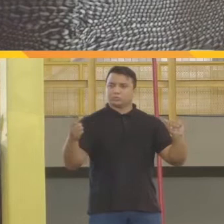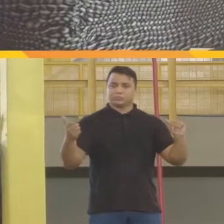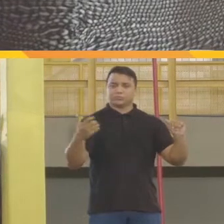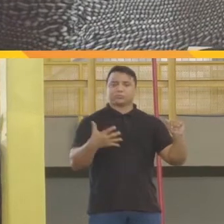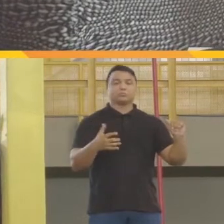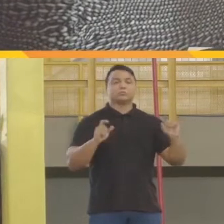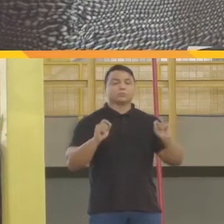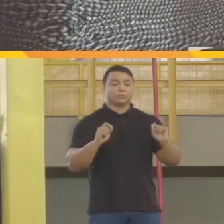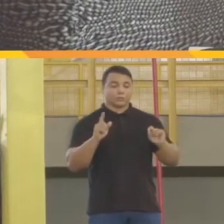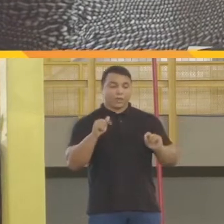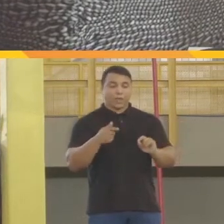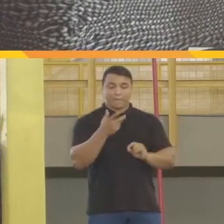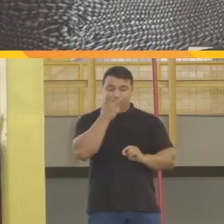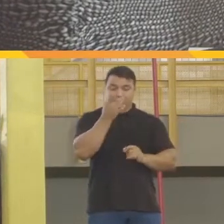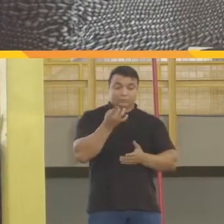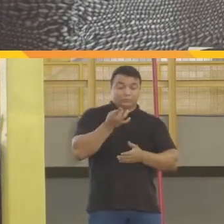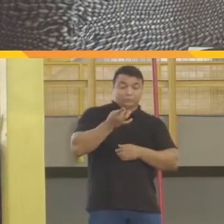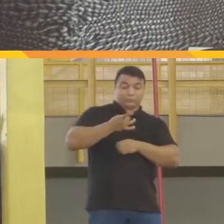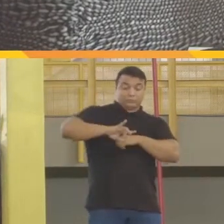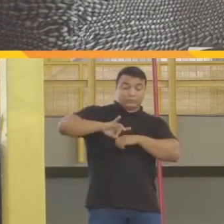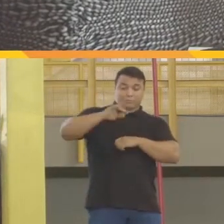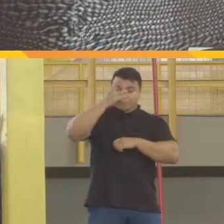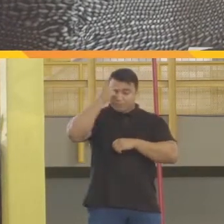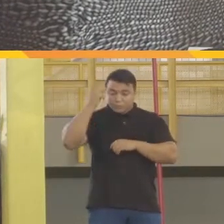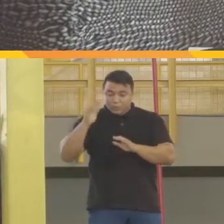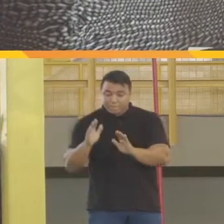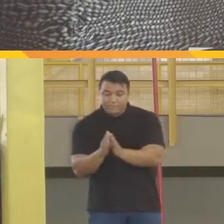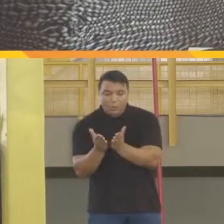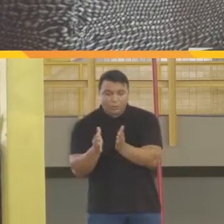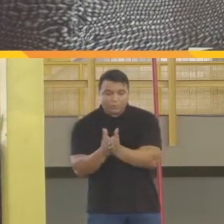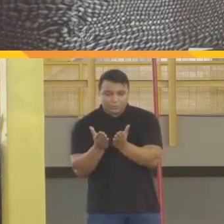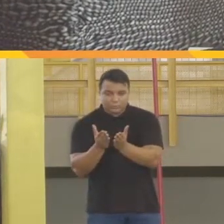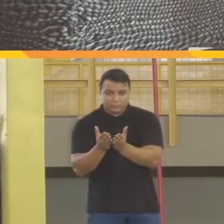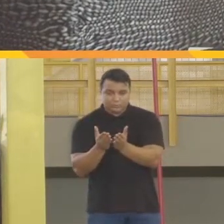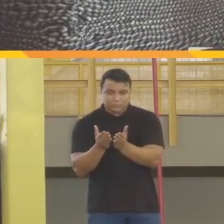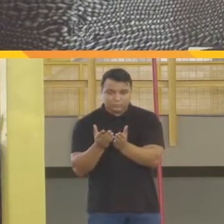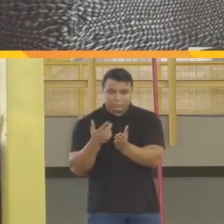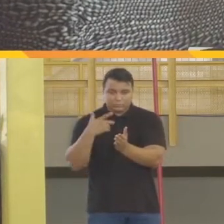Aporofobia significa aversão aos pobres.